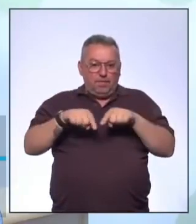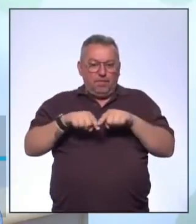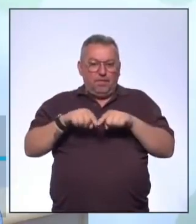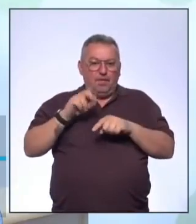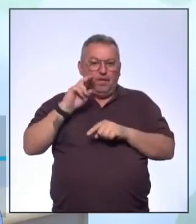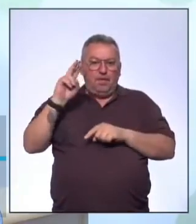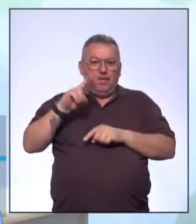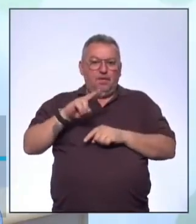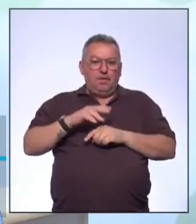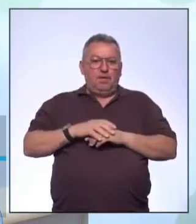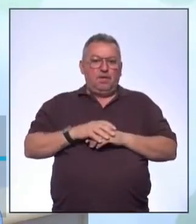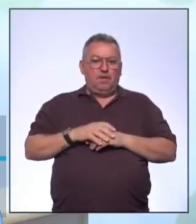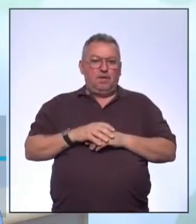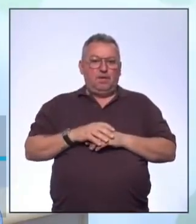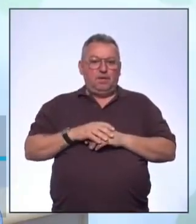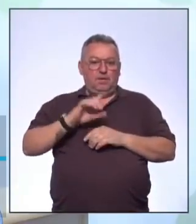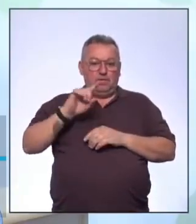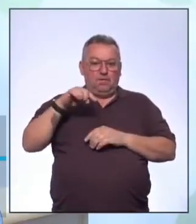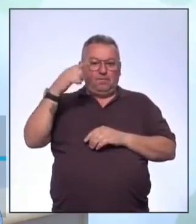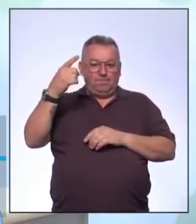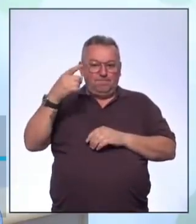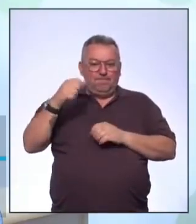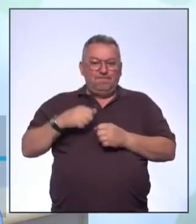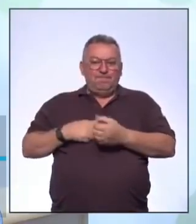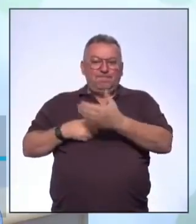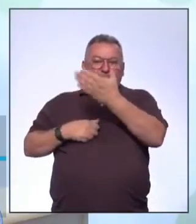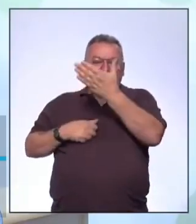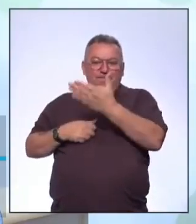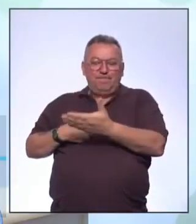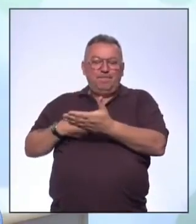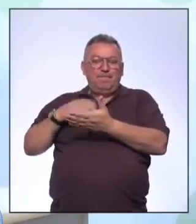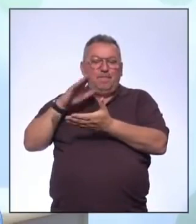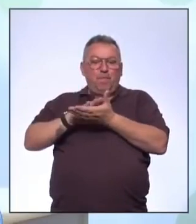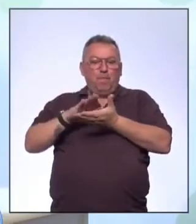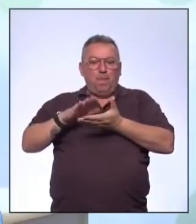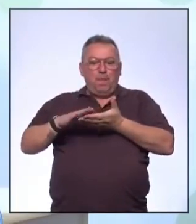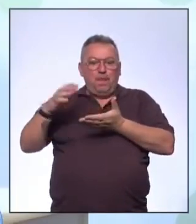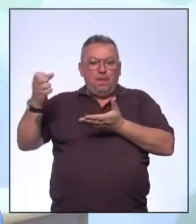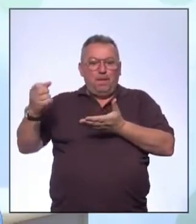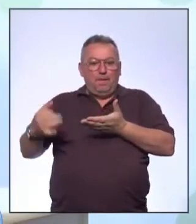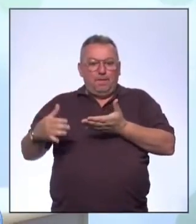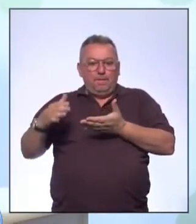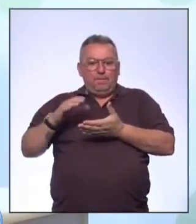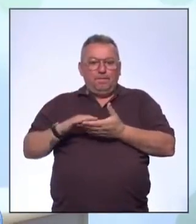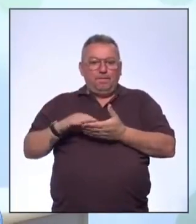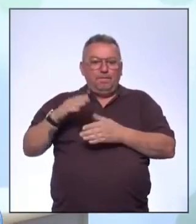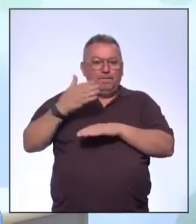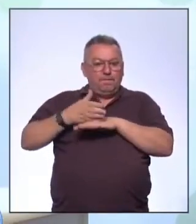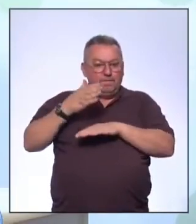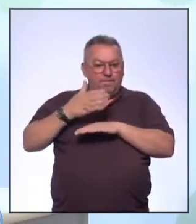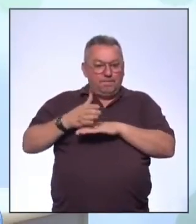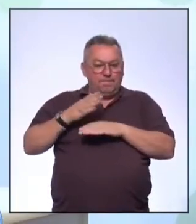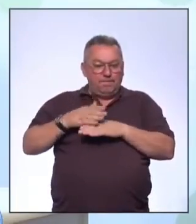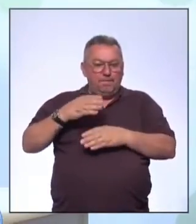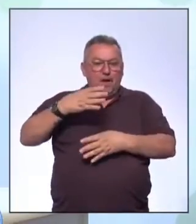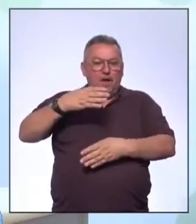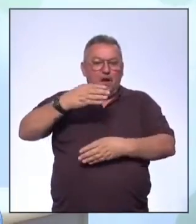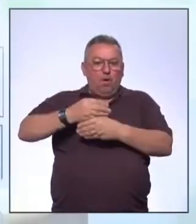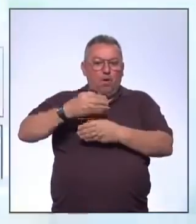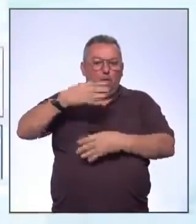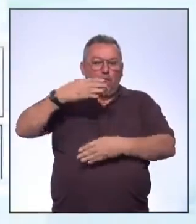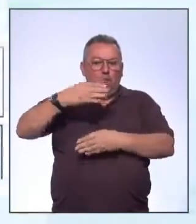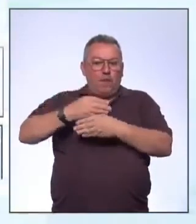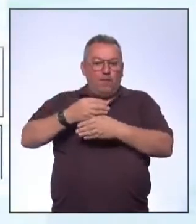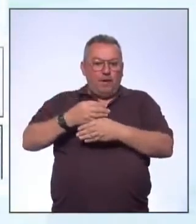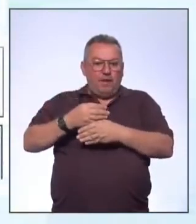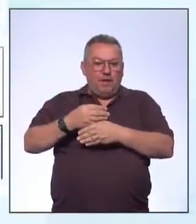Vamos para o próximo slide, a próxima atividade, as atividades complementares. Vamos